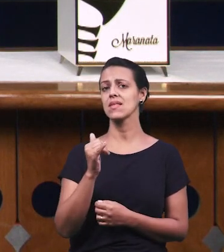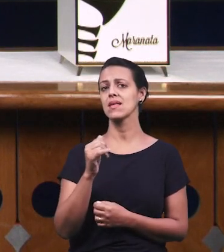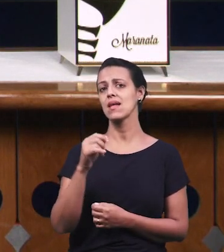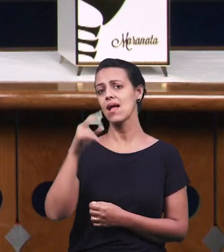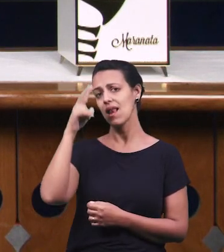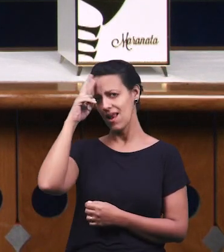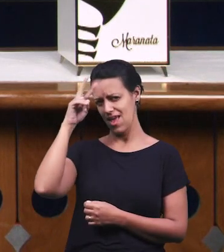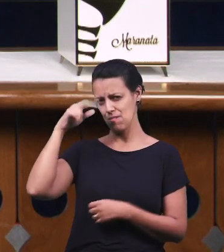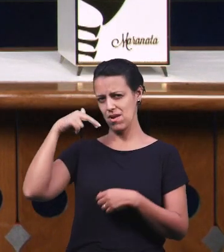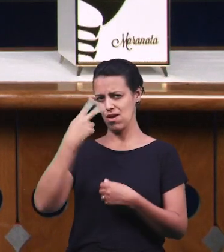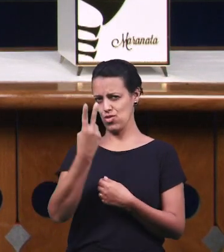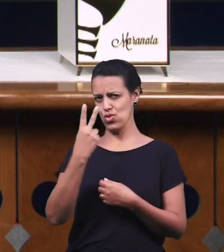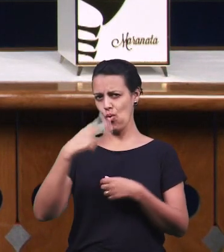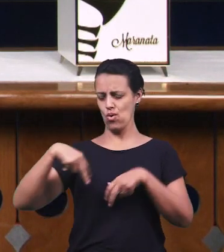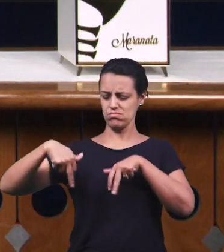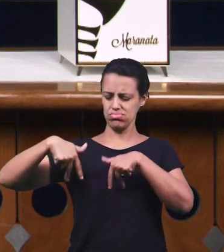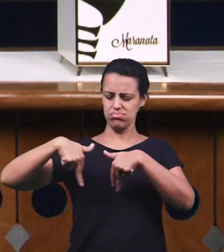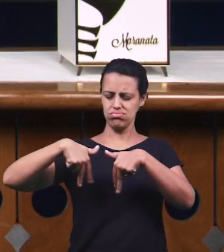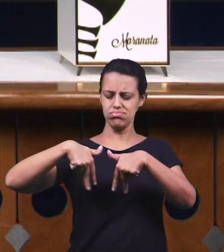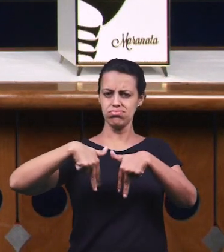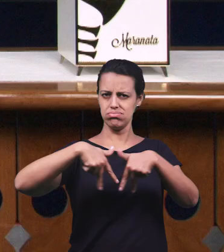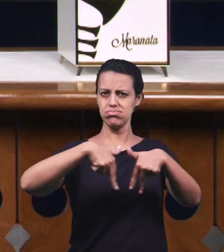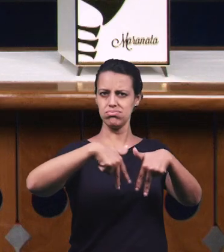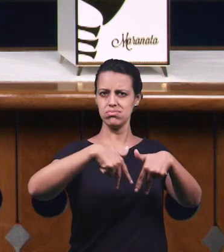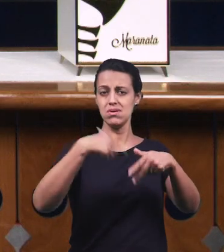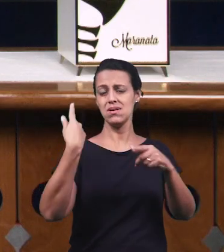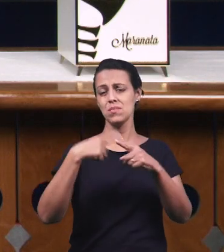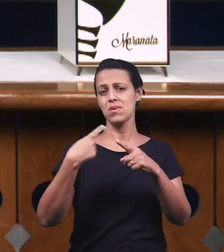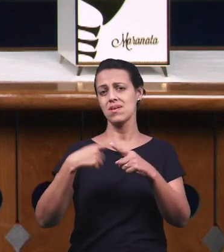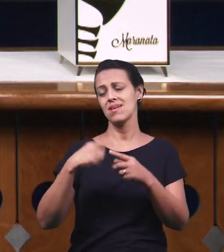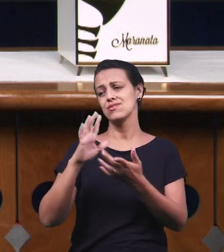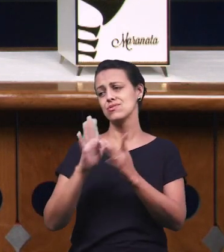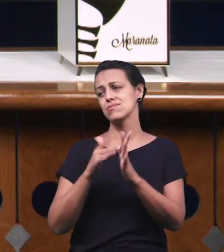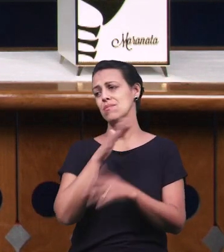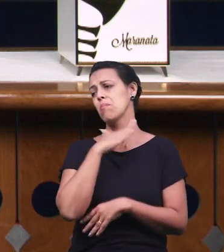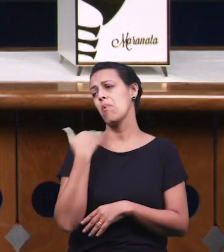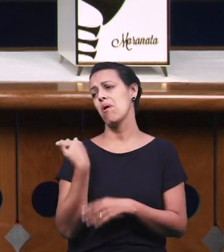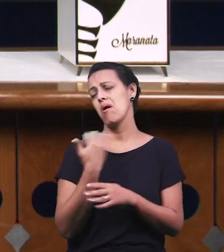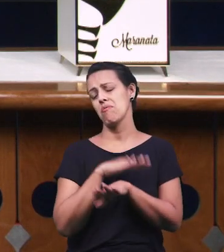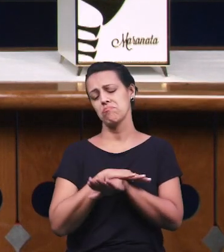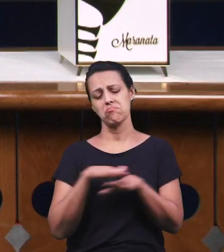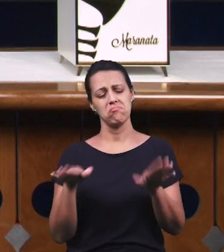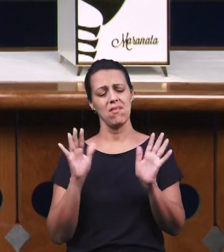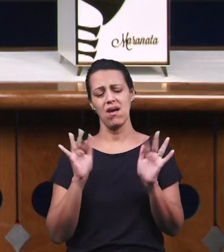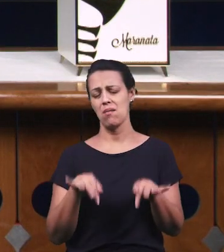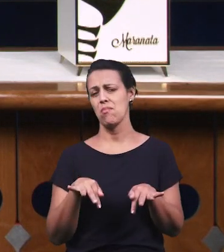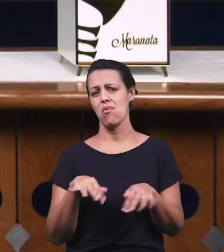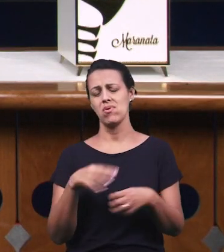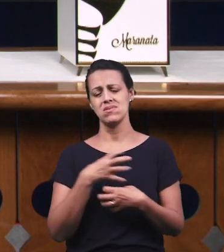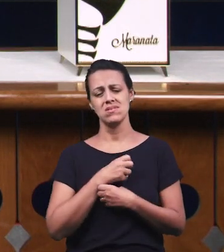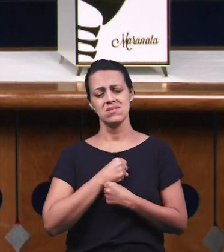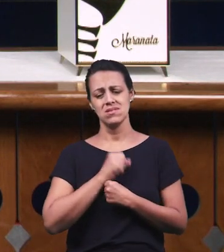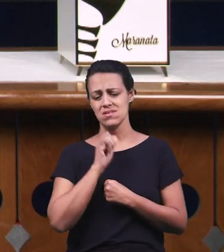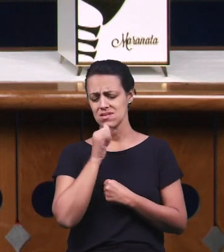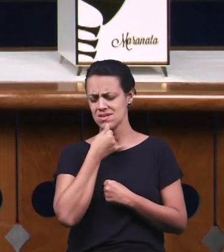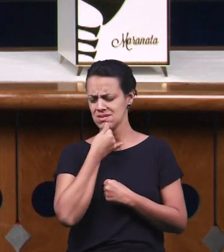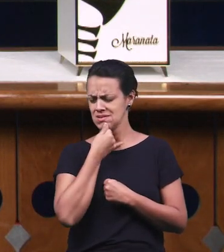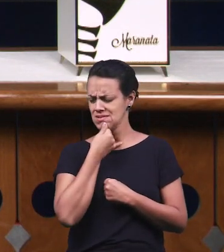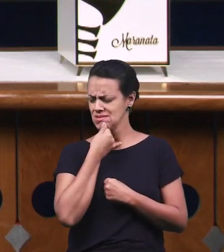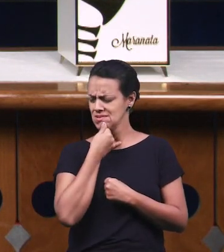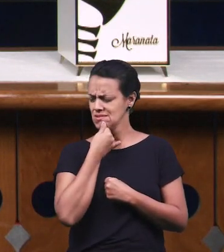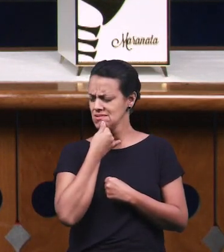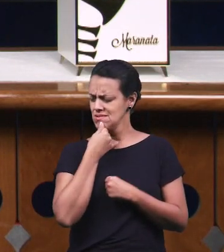que, sabendo da morte de Jesus e vivenciando todo aquele momento de tristeza, voltavam